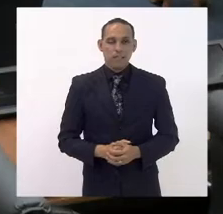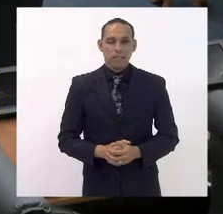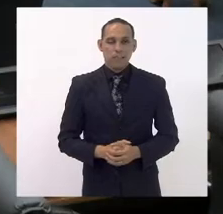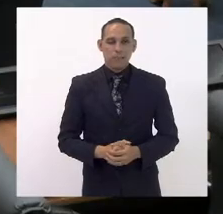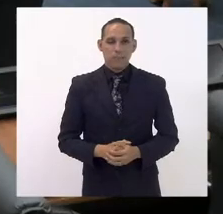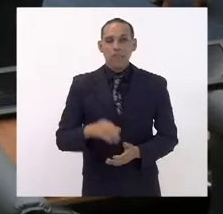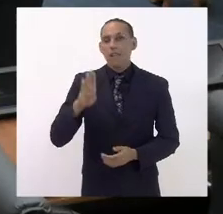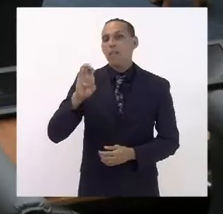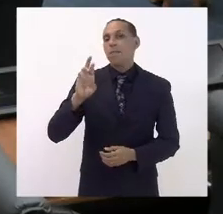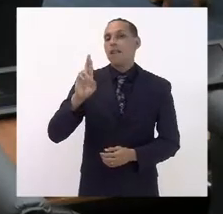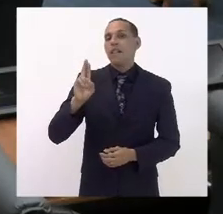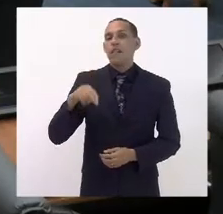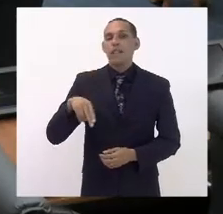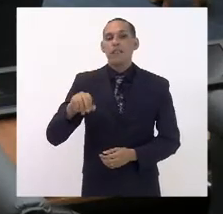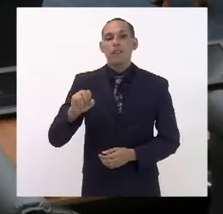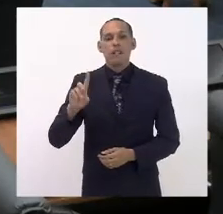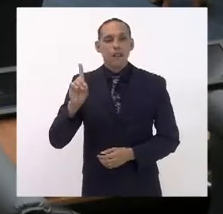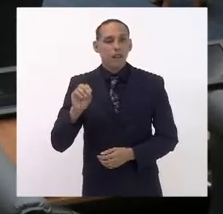Bernardo.